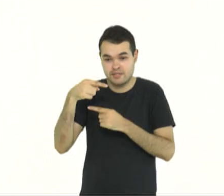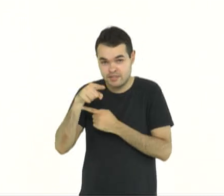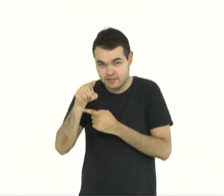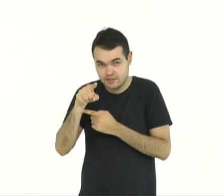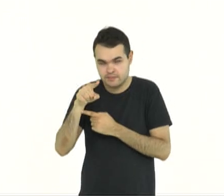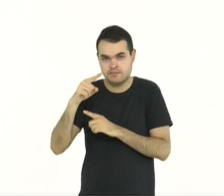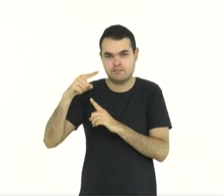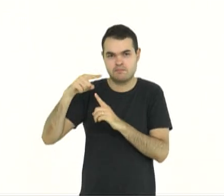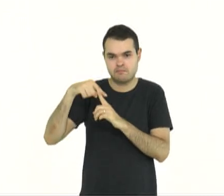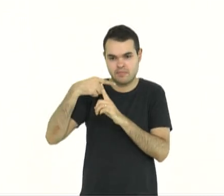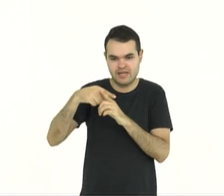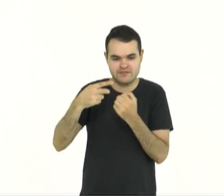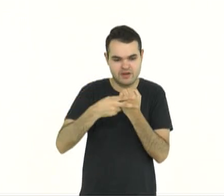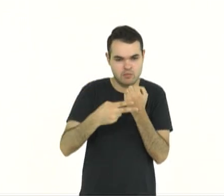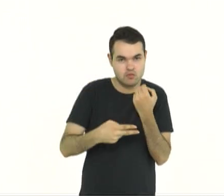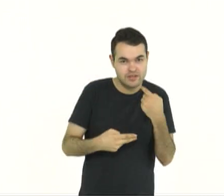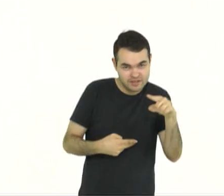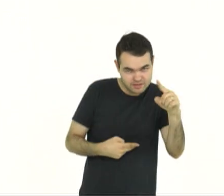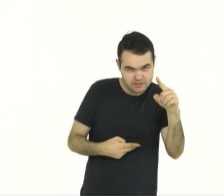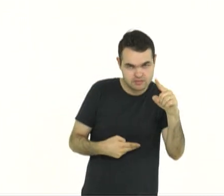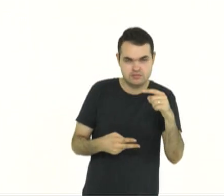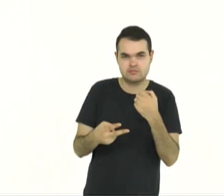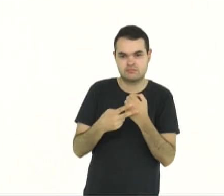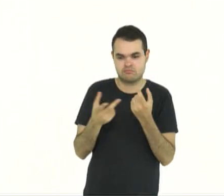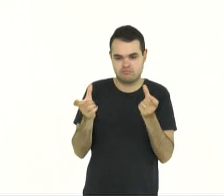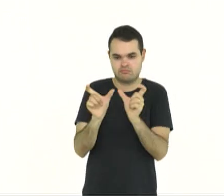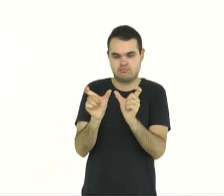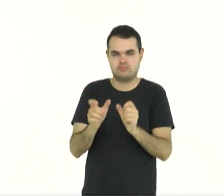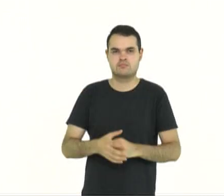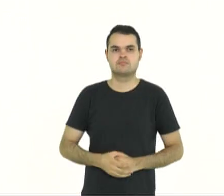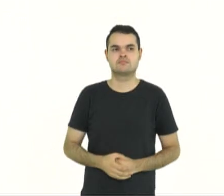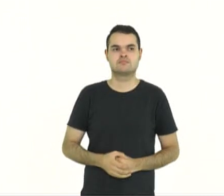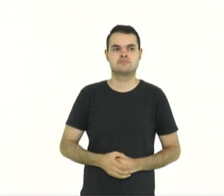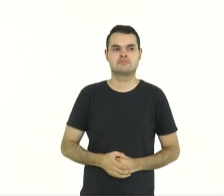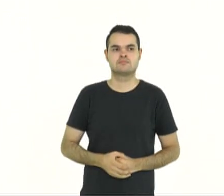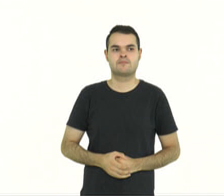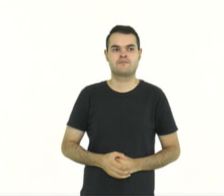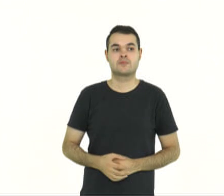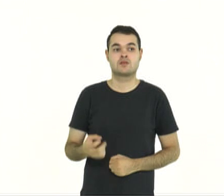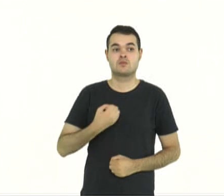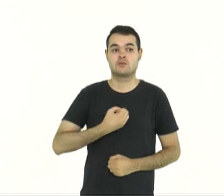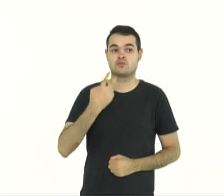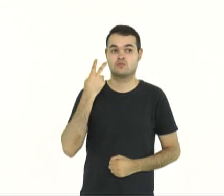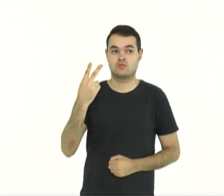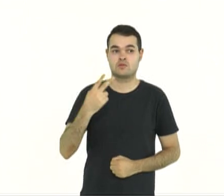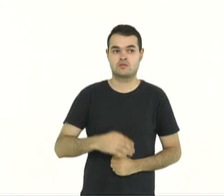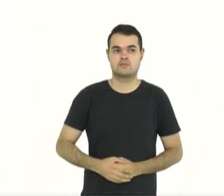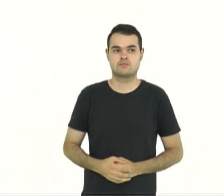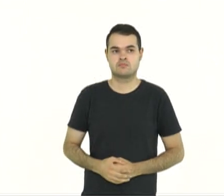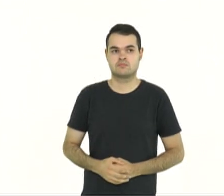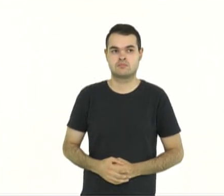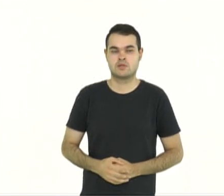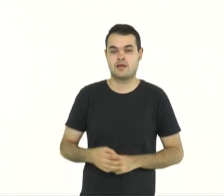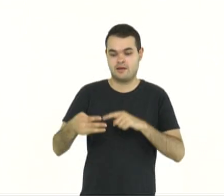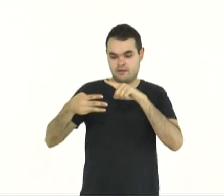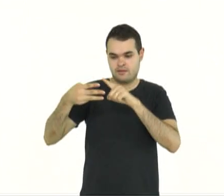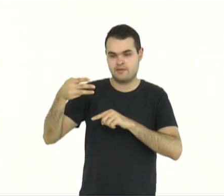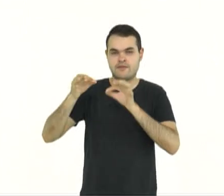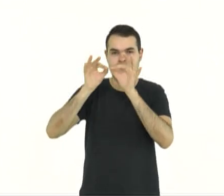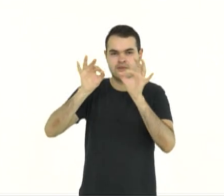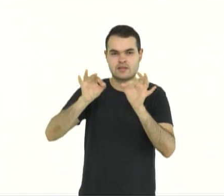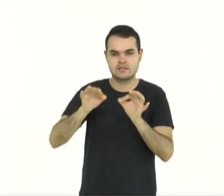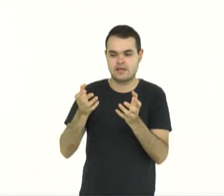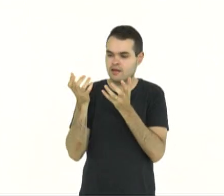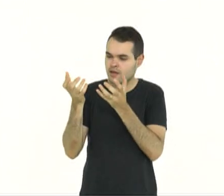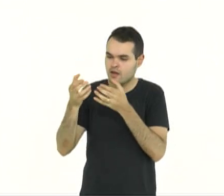querer mais o verbo no infinitivo. Quiero ir. E o número 2, identifica a frase que apresenta o verbo